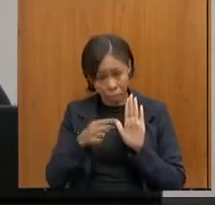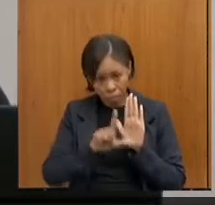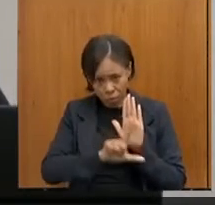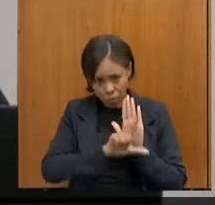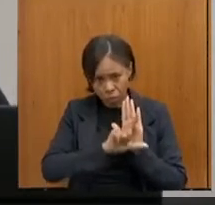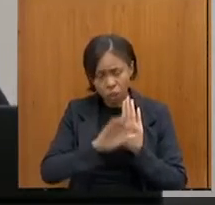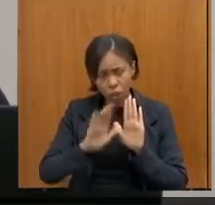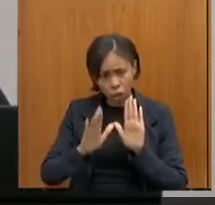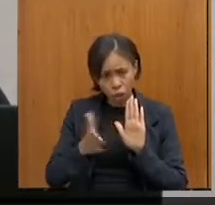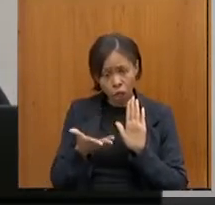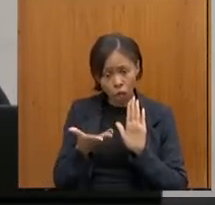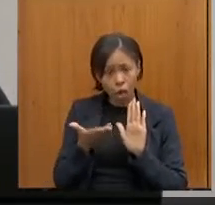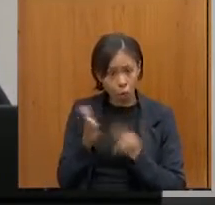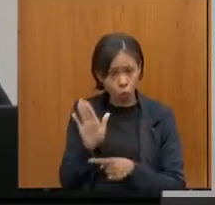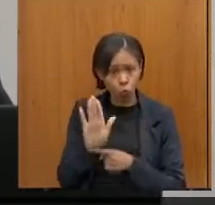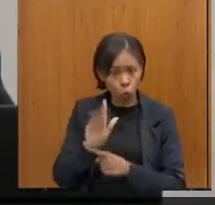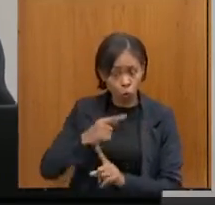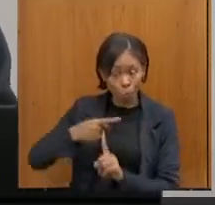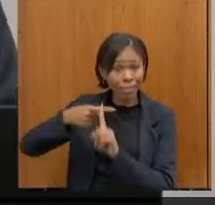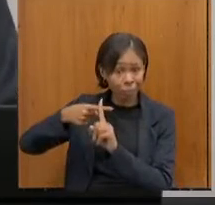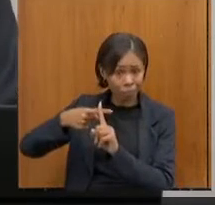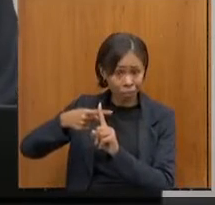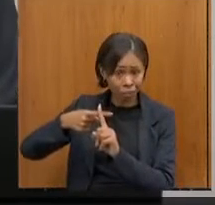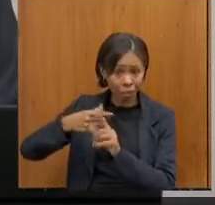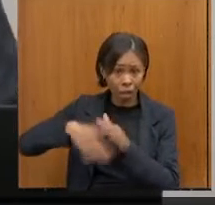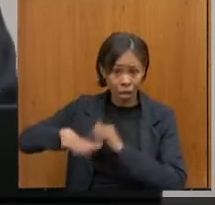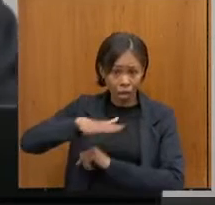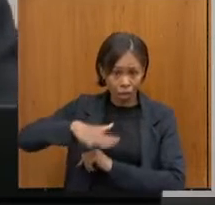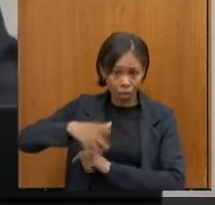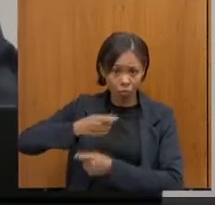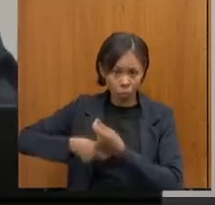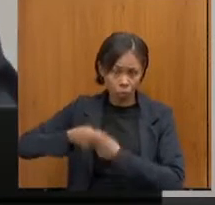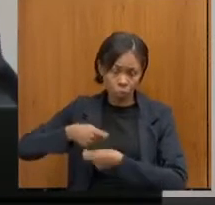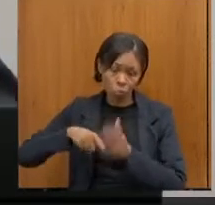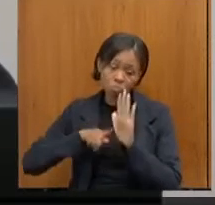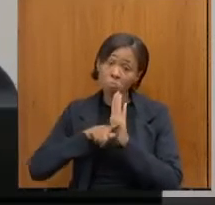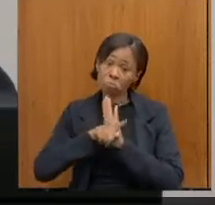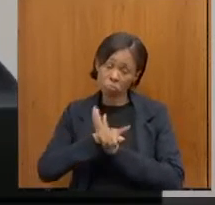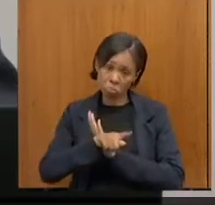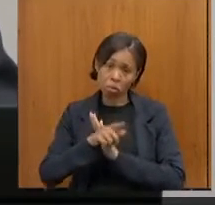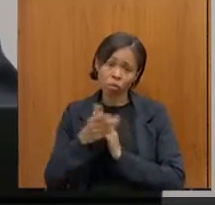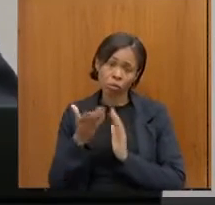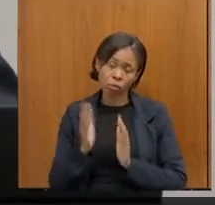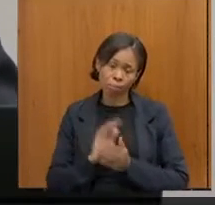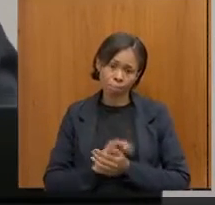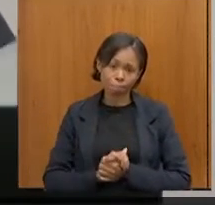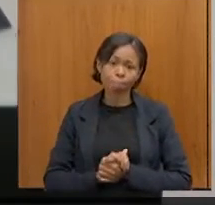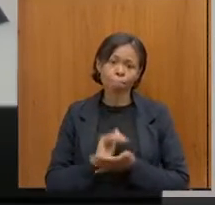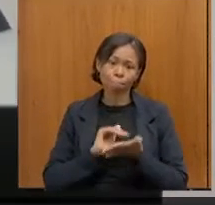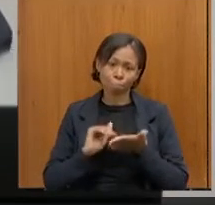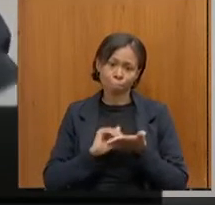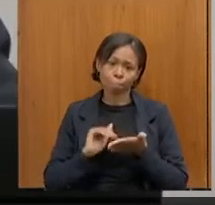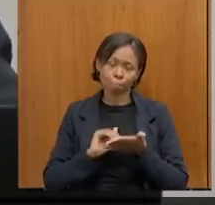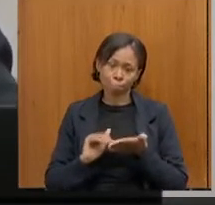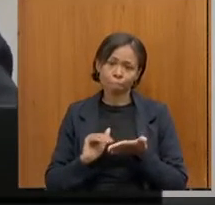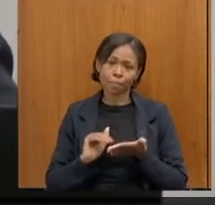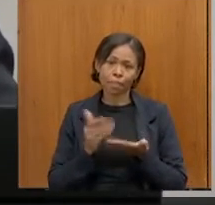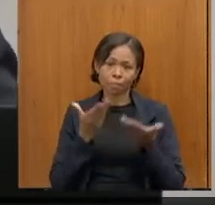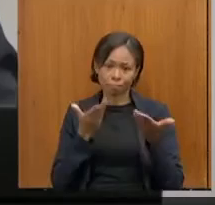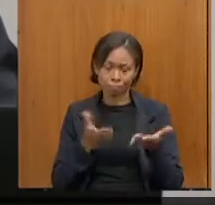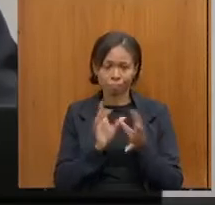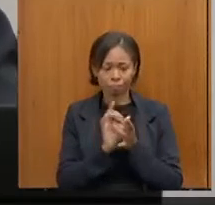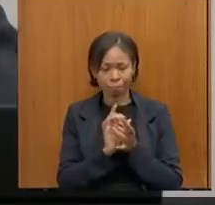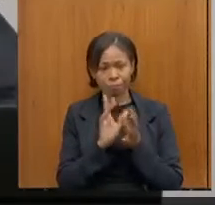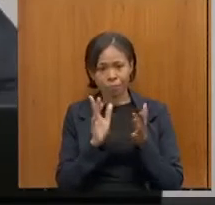um impacto positivo para nossa economia fica que os meus questionamentos secretário Fernando e com a palavra